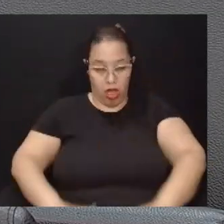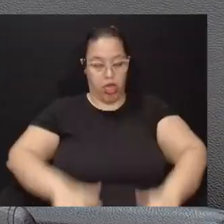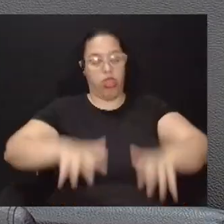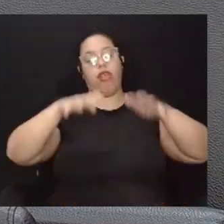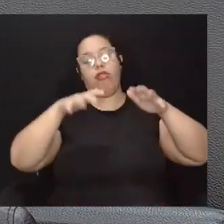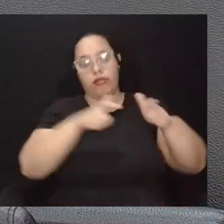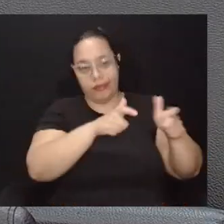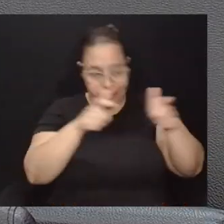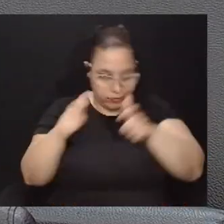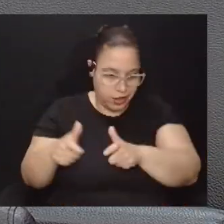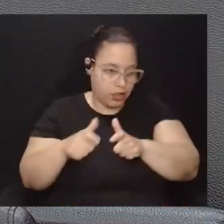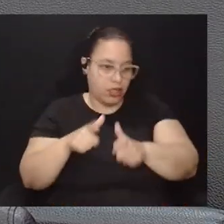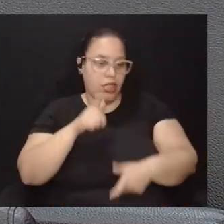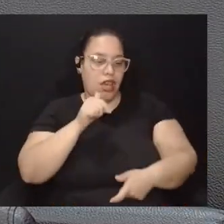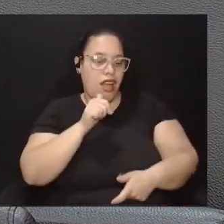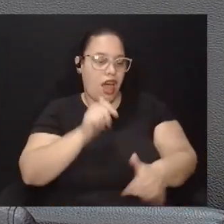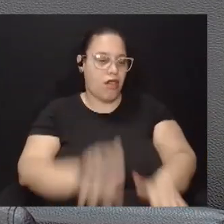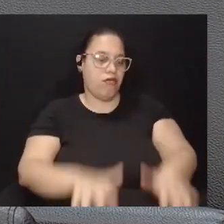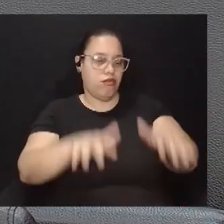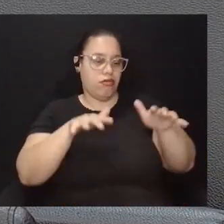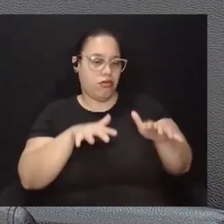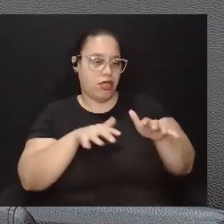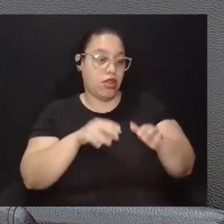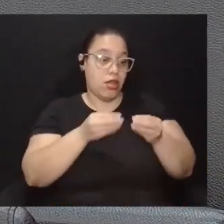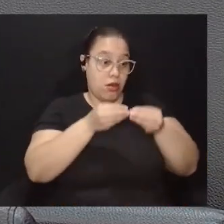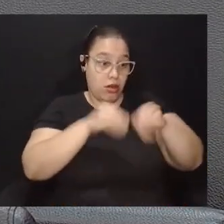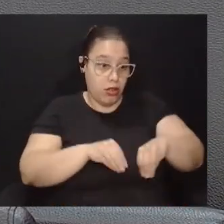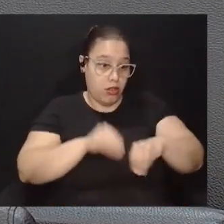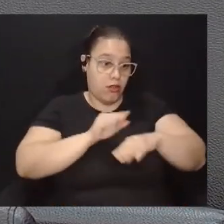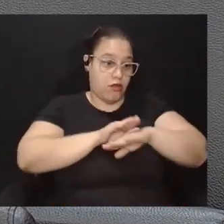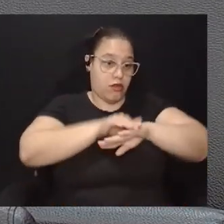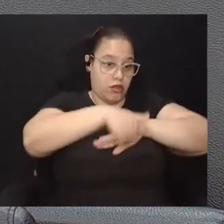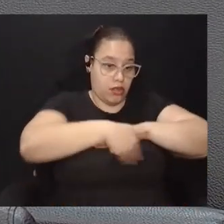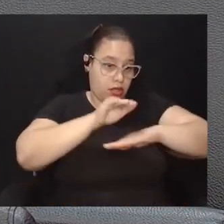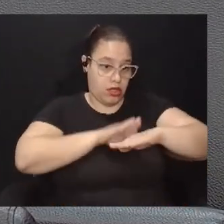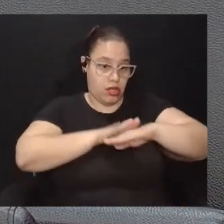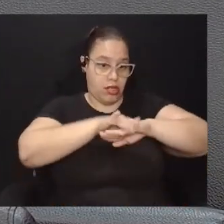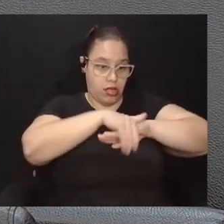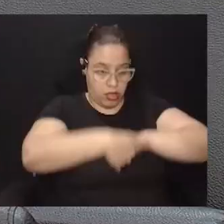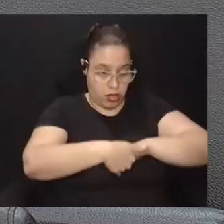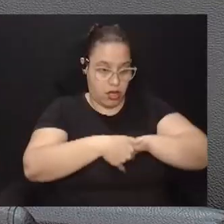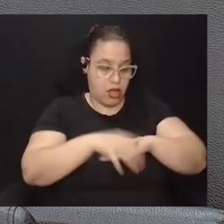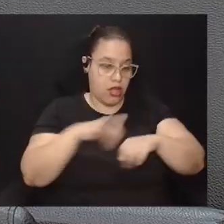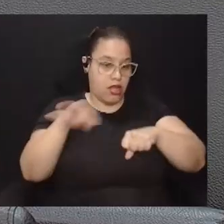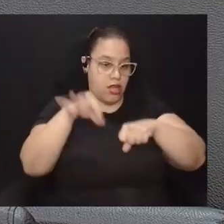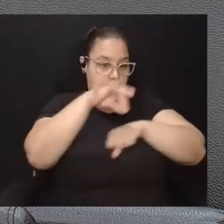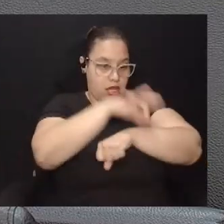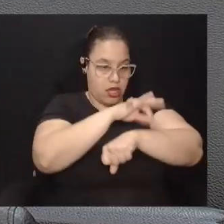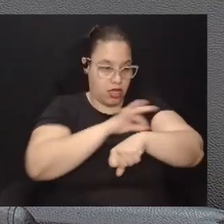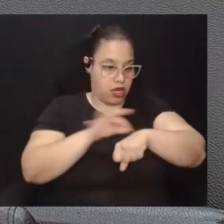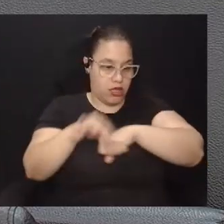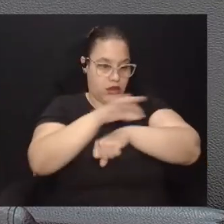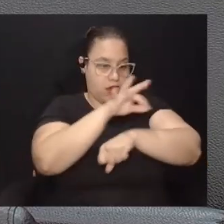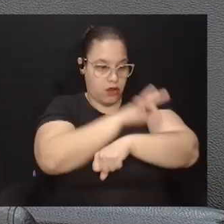algumas áreas, né, empoçadas, e isso acaba prejudicando, porque é um espaço de proliferação do mosquito da dengue.